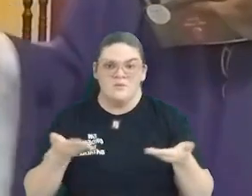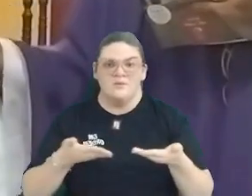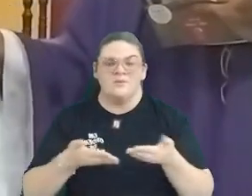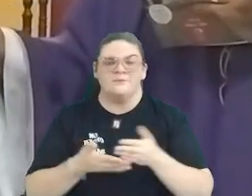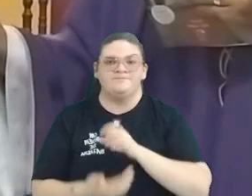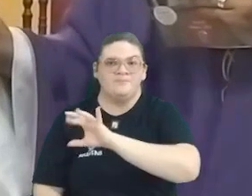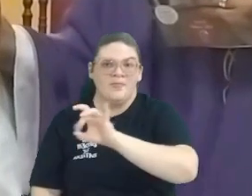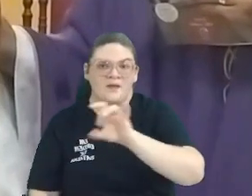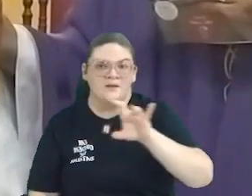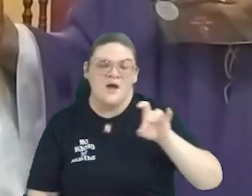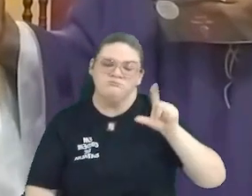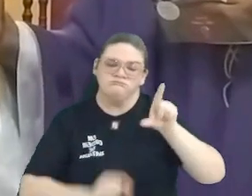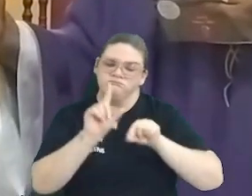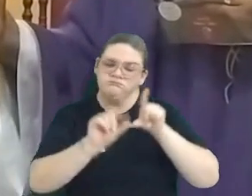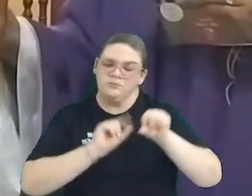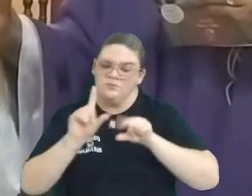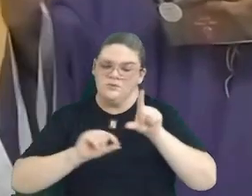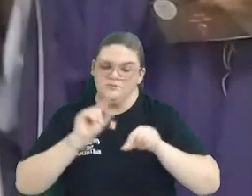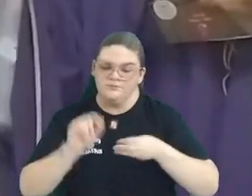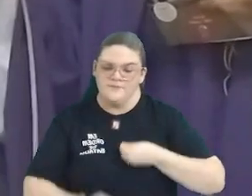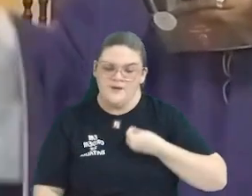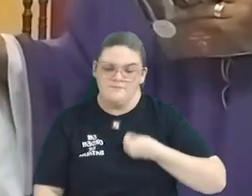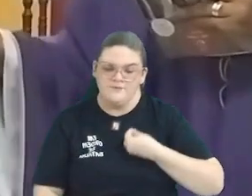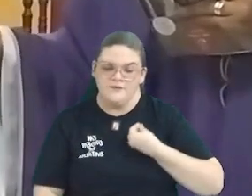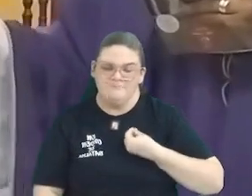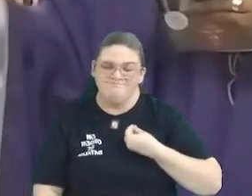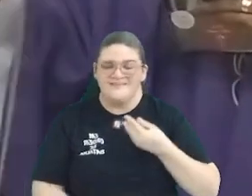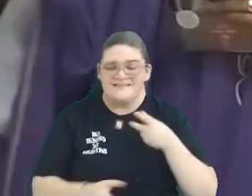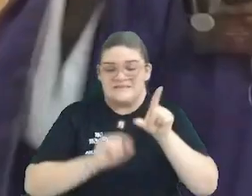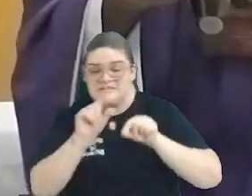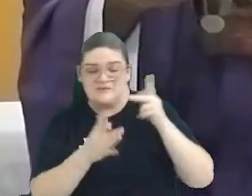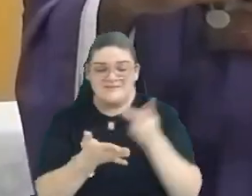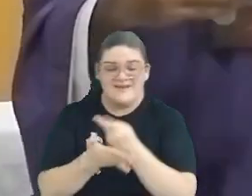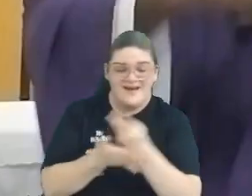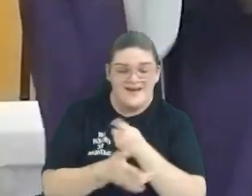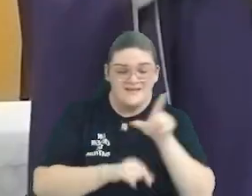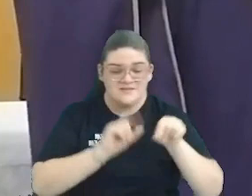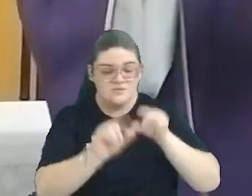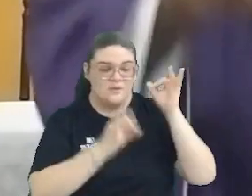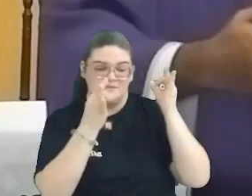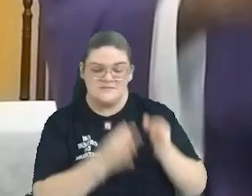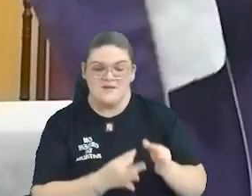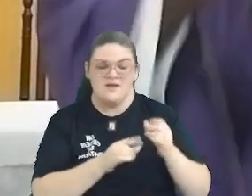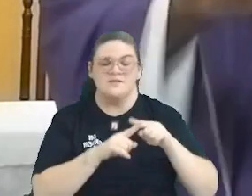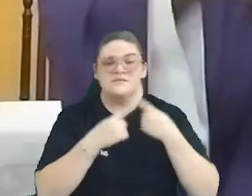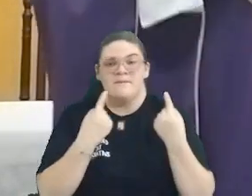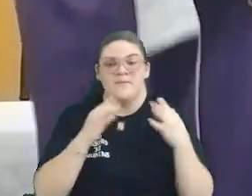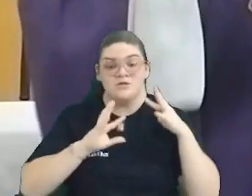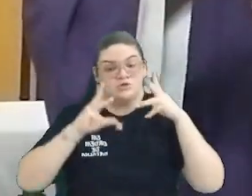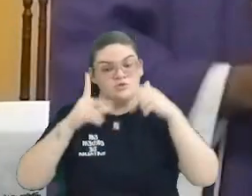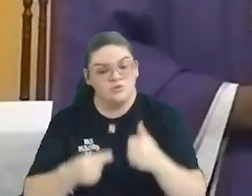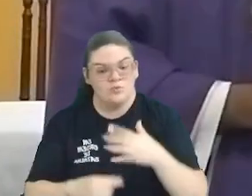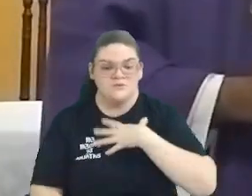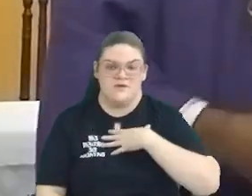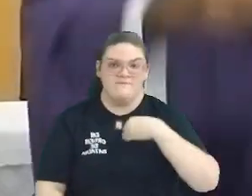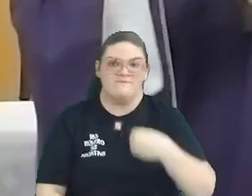suas escolhas, evidentemente, na vida, alguns erradas, outros certas, mas todos são filhos